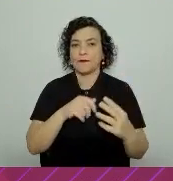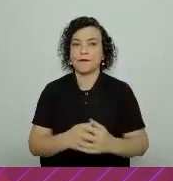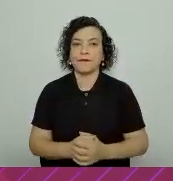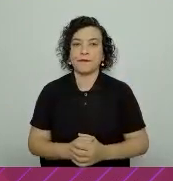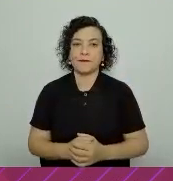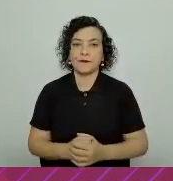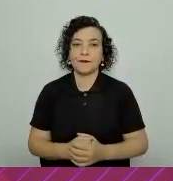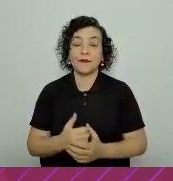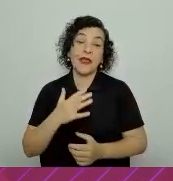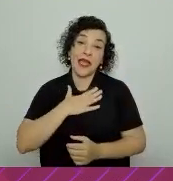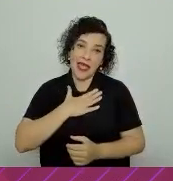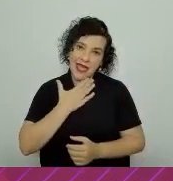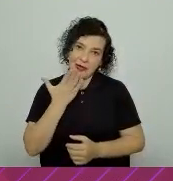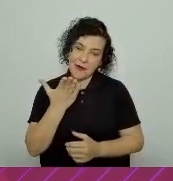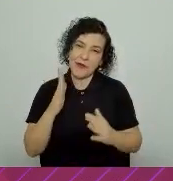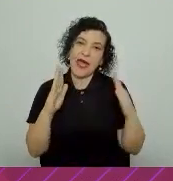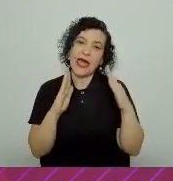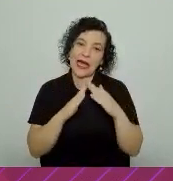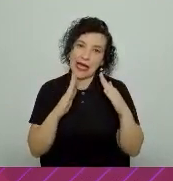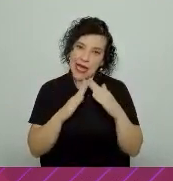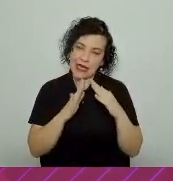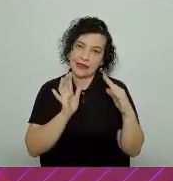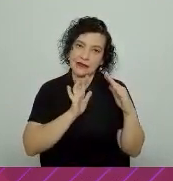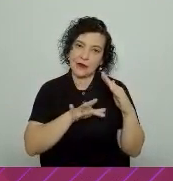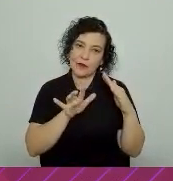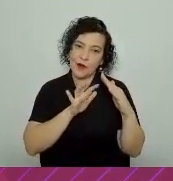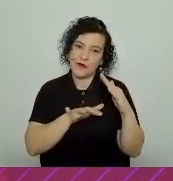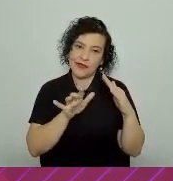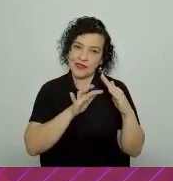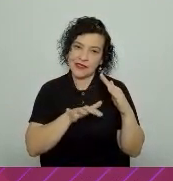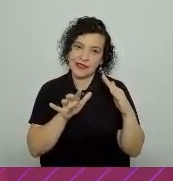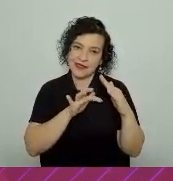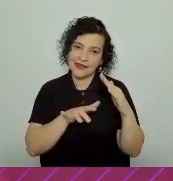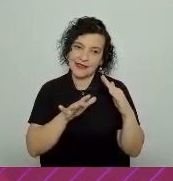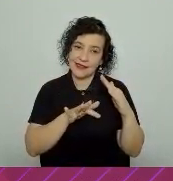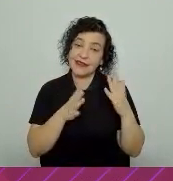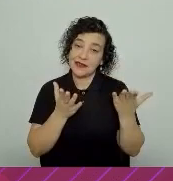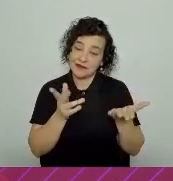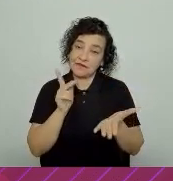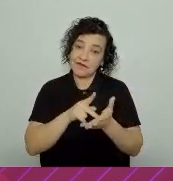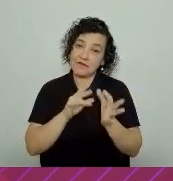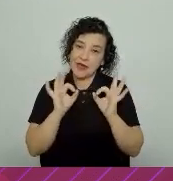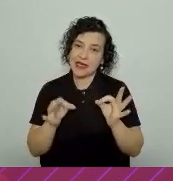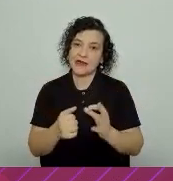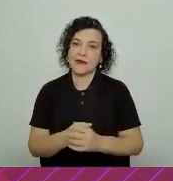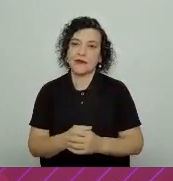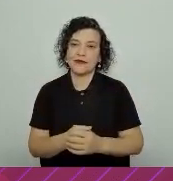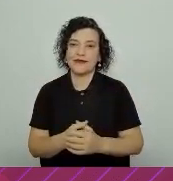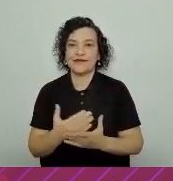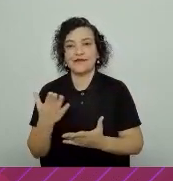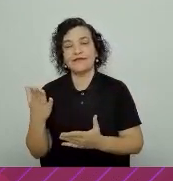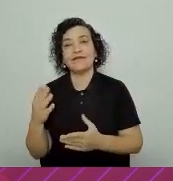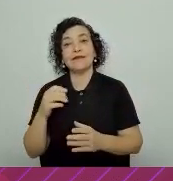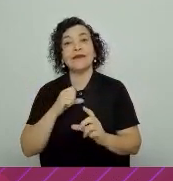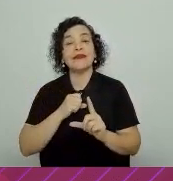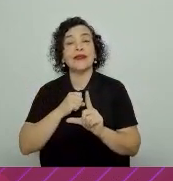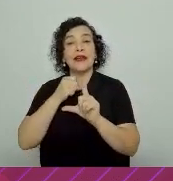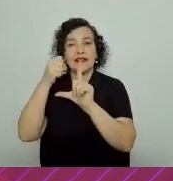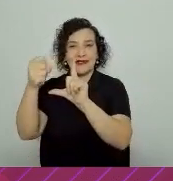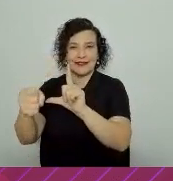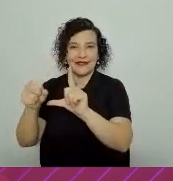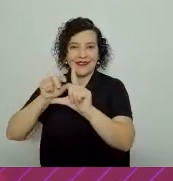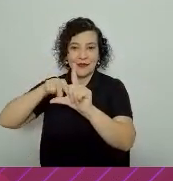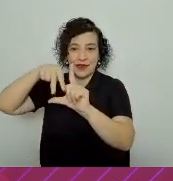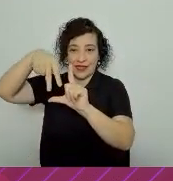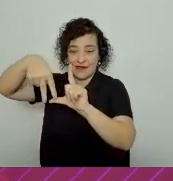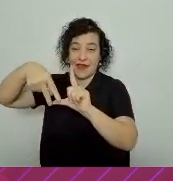então aqui sou eu na minha casa meu home office Flávia no mundo real lá no lado de lá meu